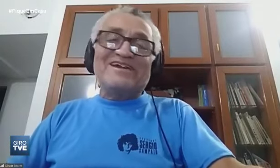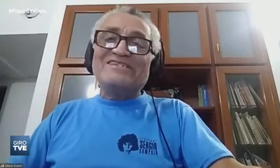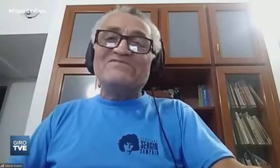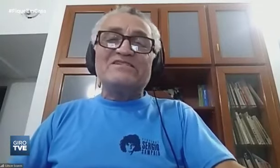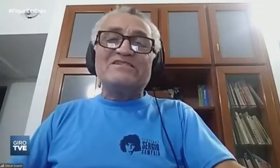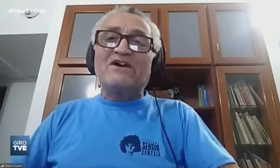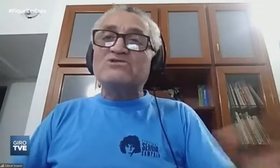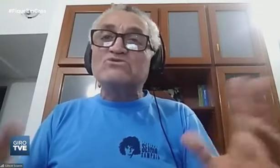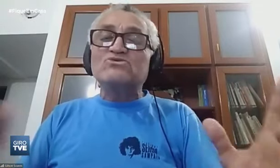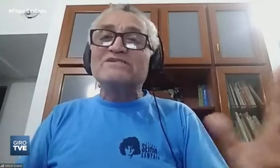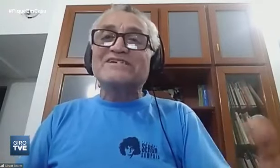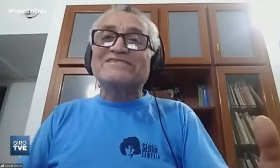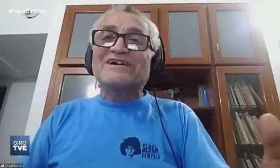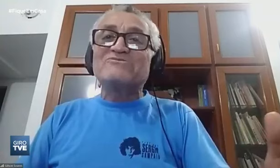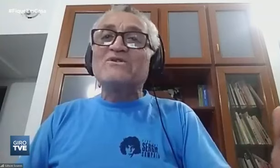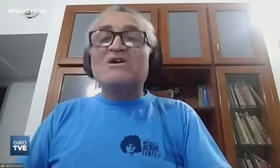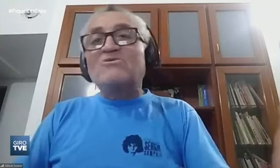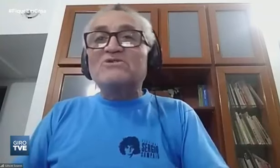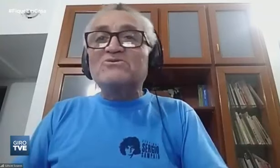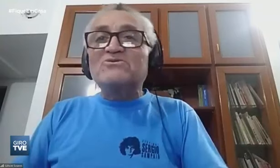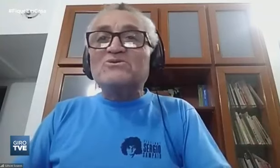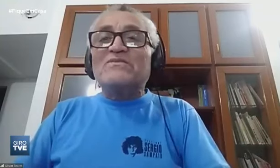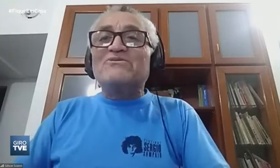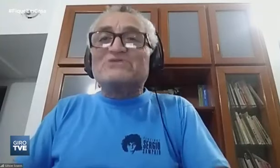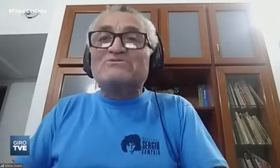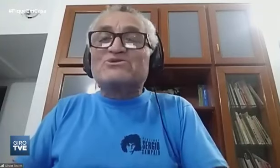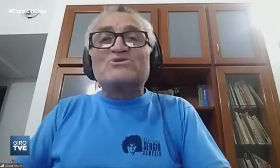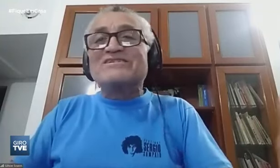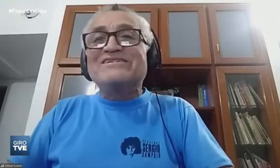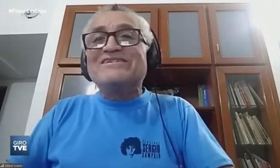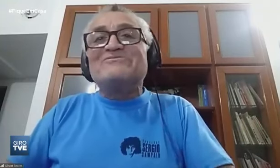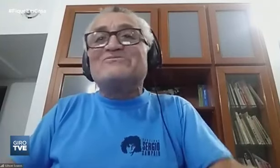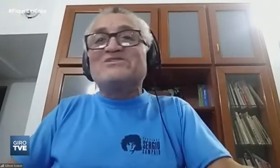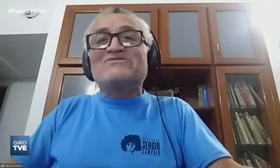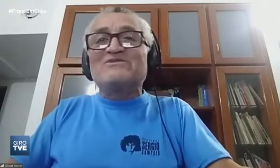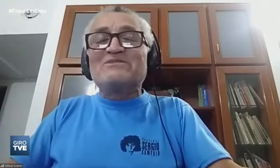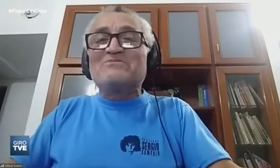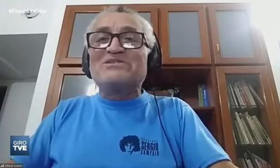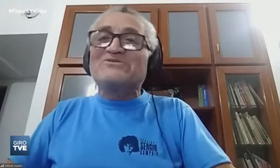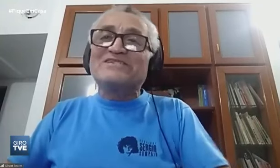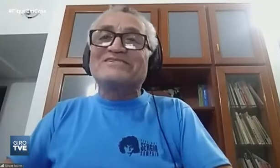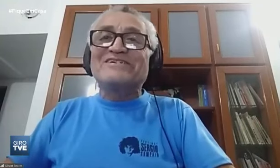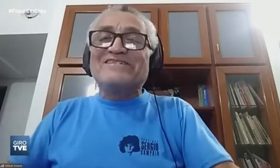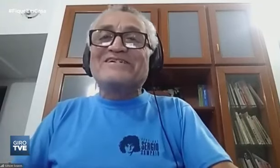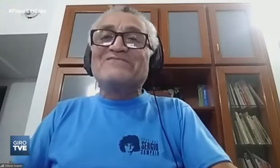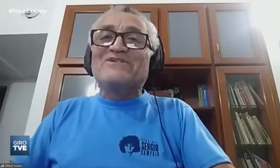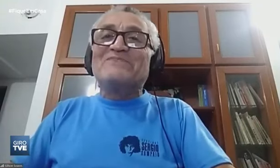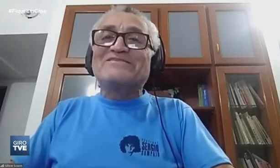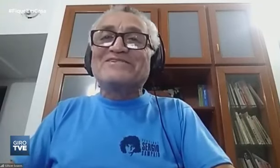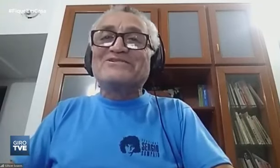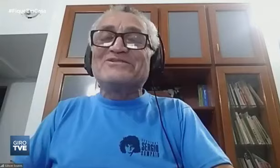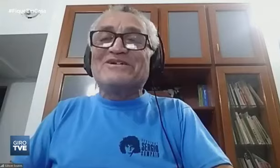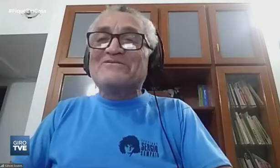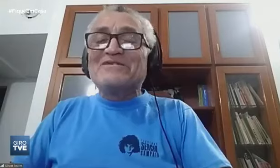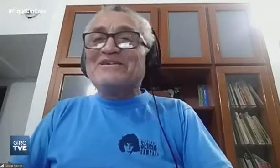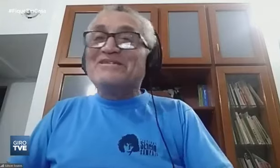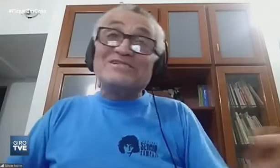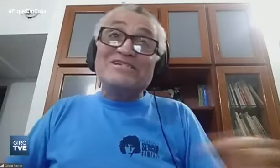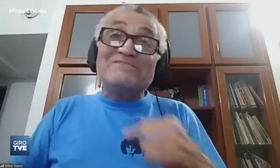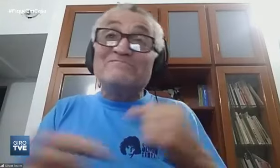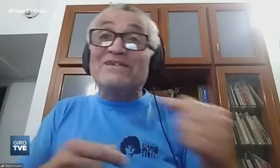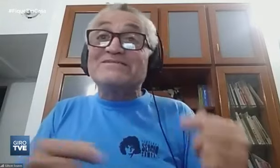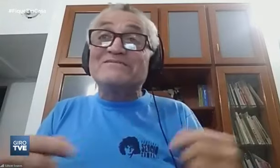na reta final, já com tudo acertado, quando nos demos conta de que o festival não ia poder acontecer naquele formato tradicional.